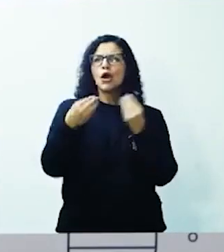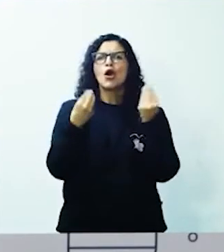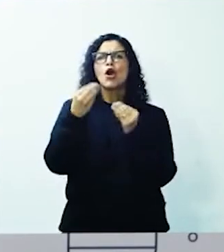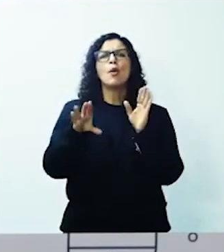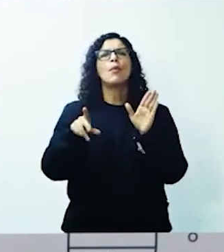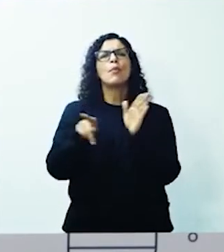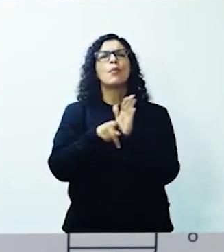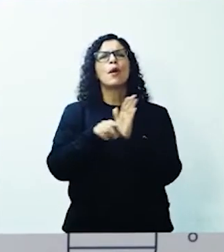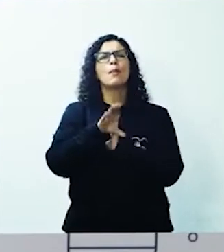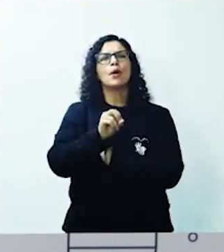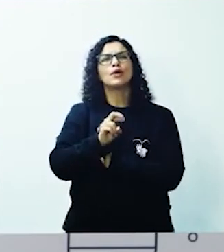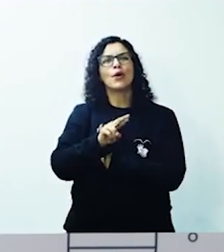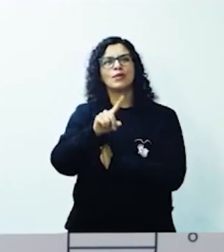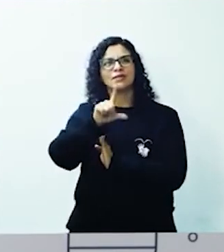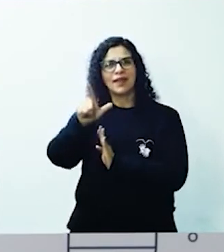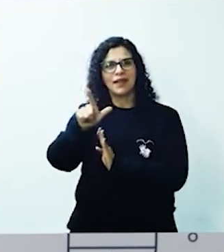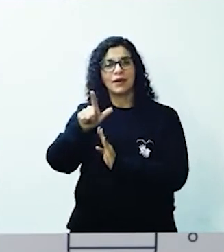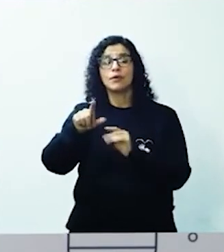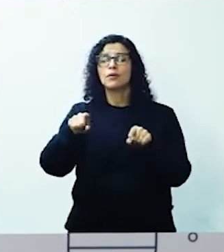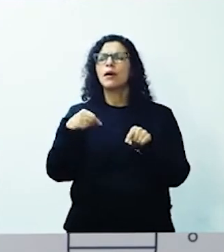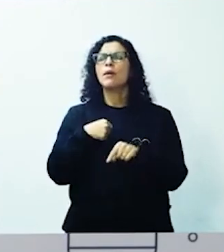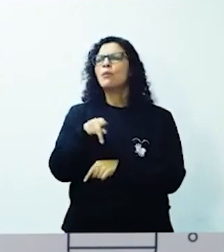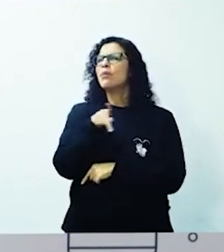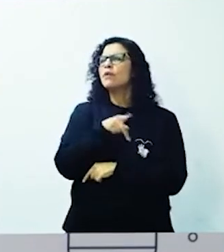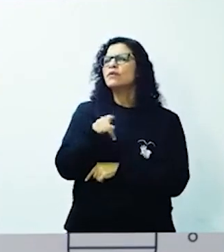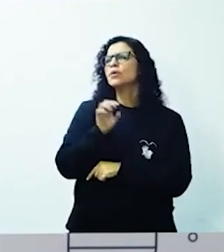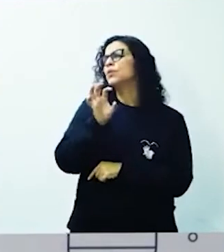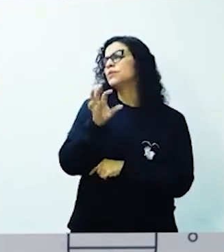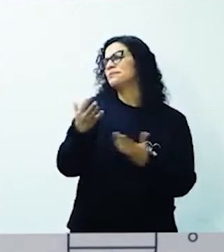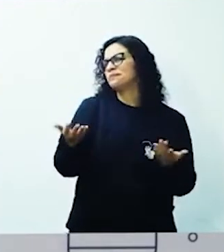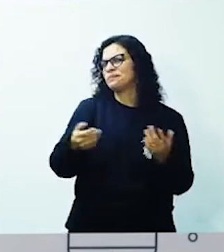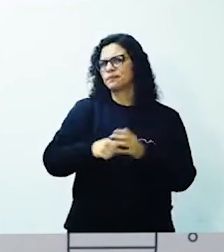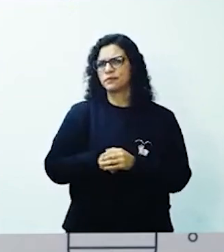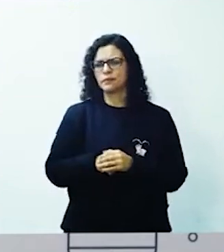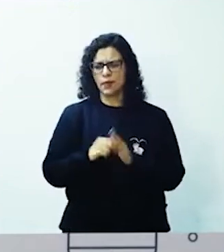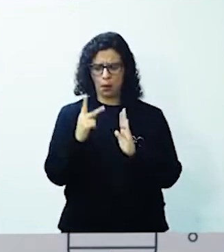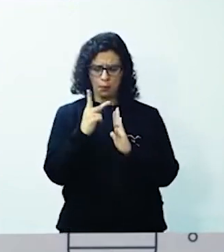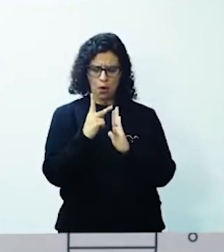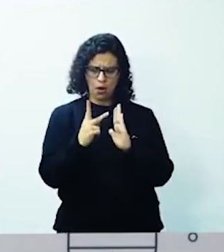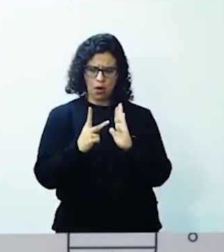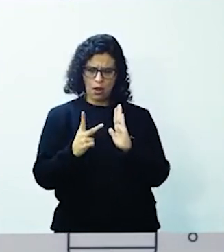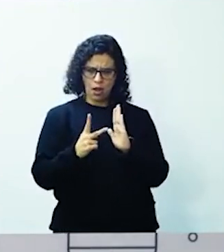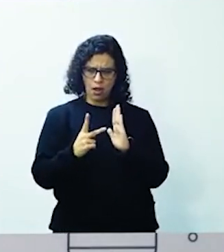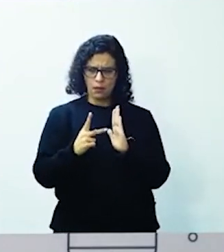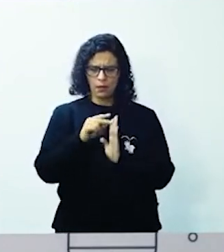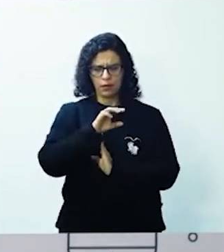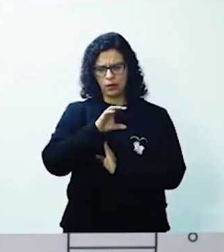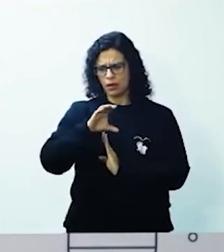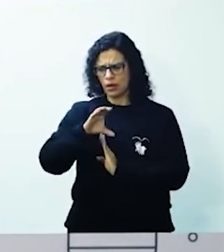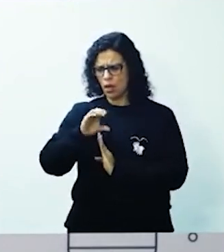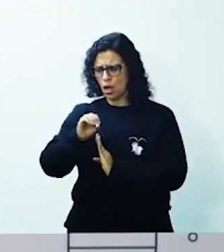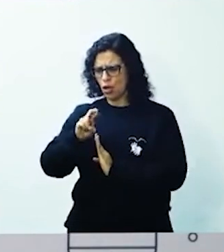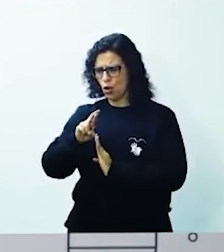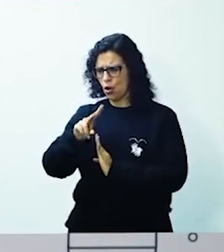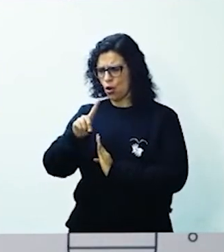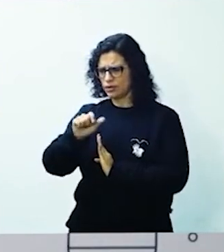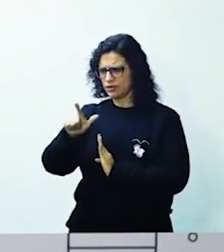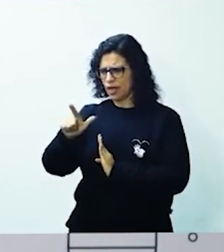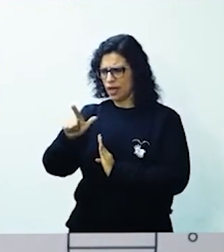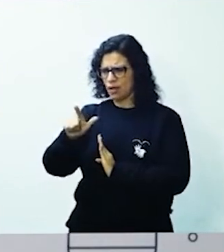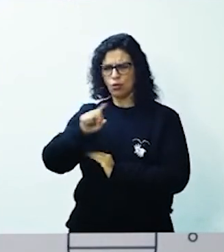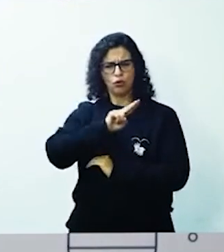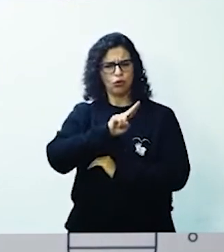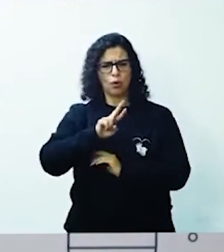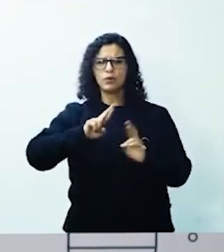os cordéis. Professor, mas e assim, poema e cordel? Por que que nós temos essa diferença de